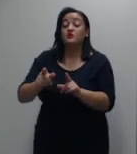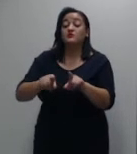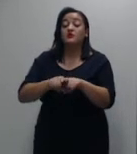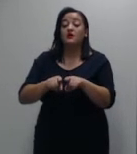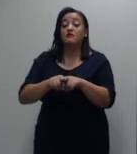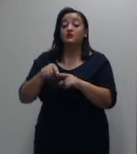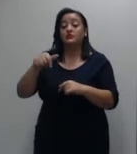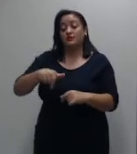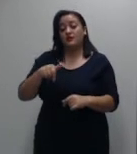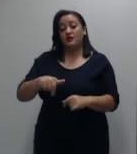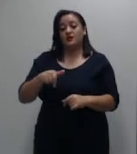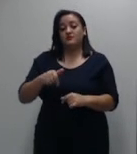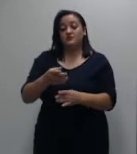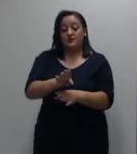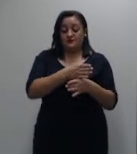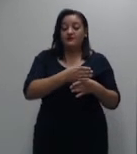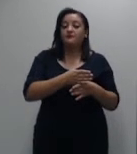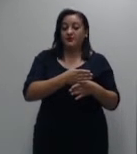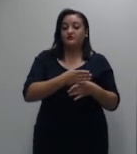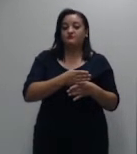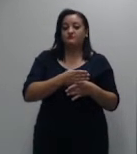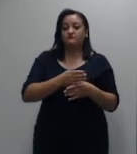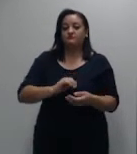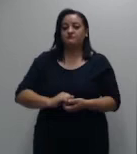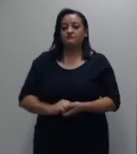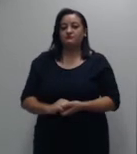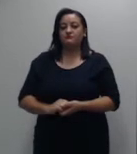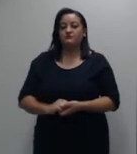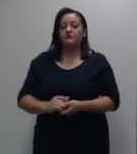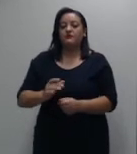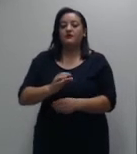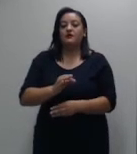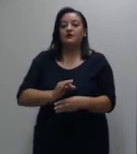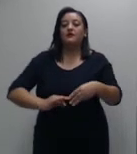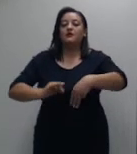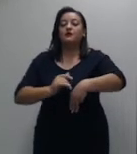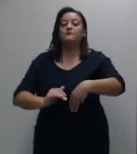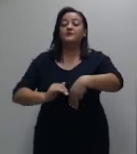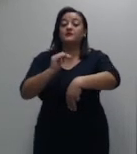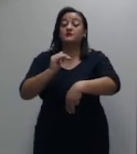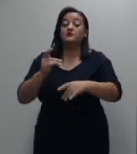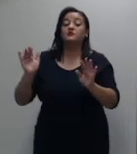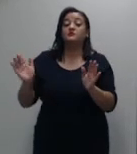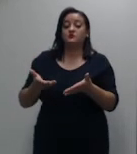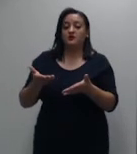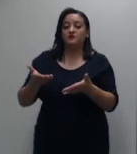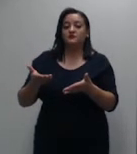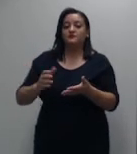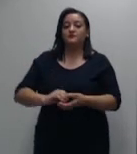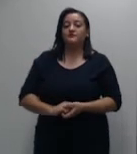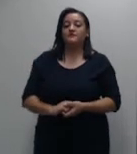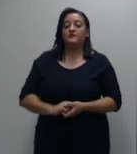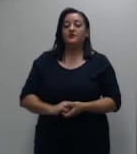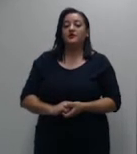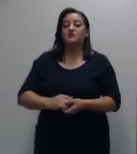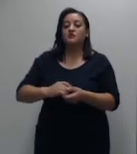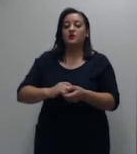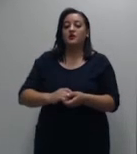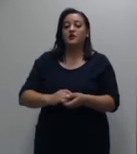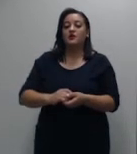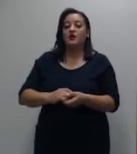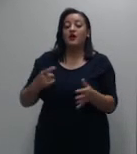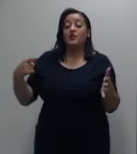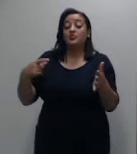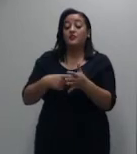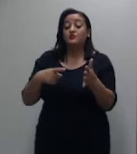deste afastamento a desembargadora já está dando anunciada